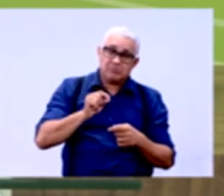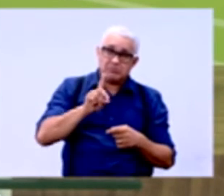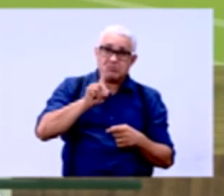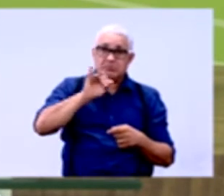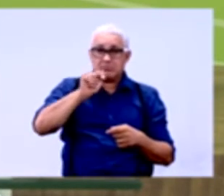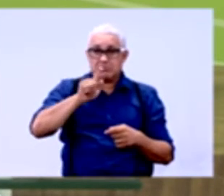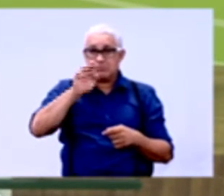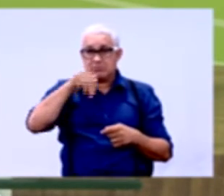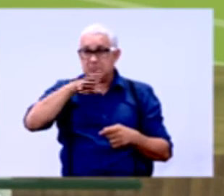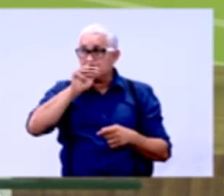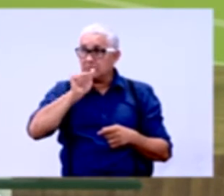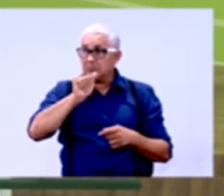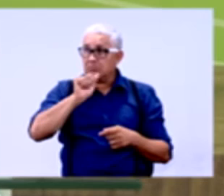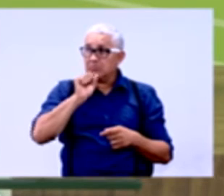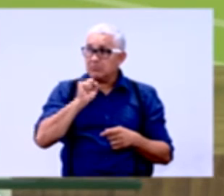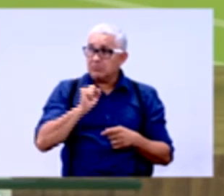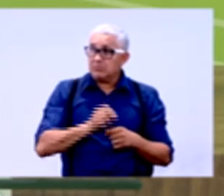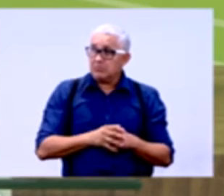diagrama pode